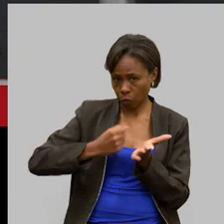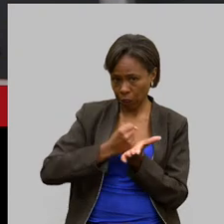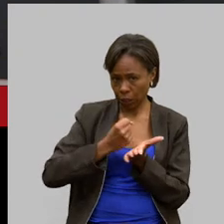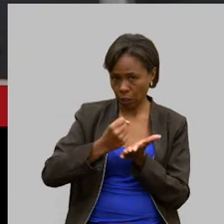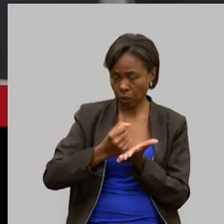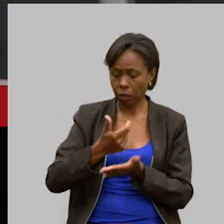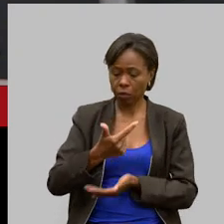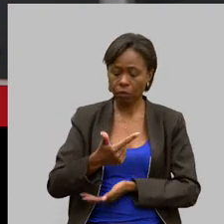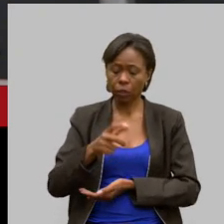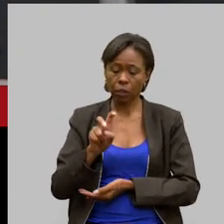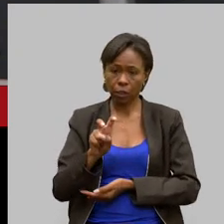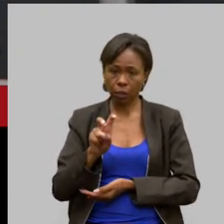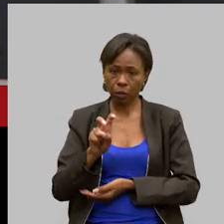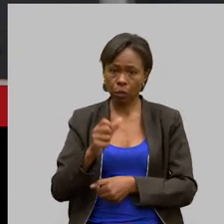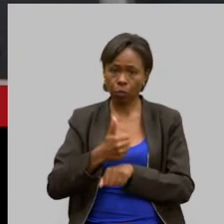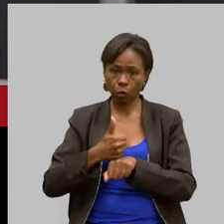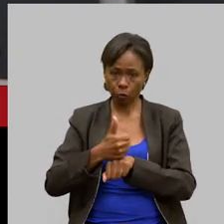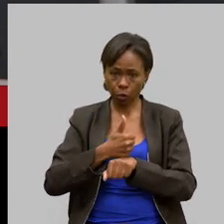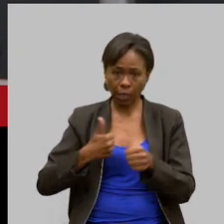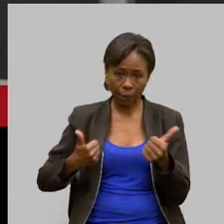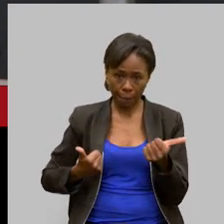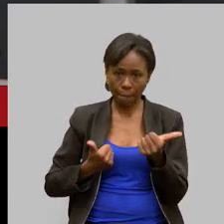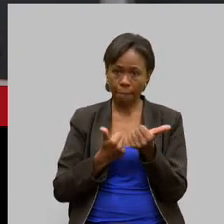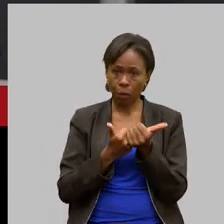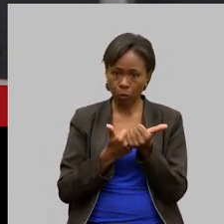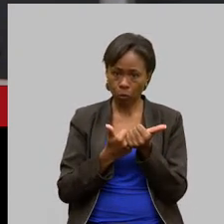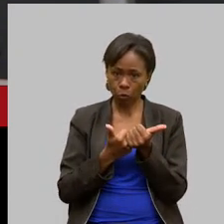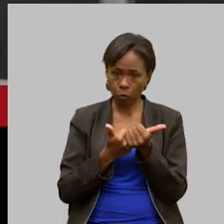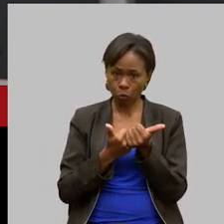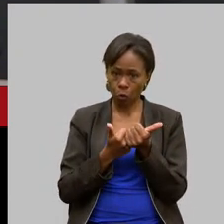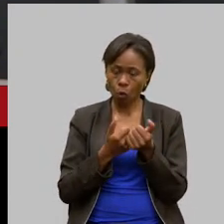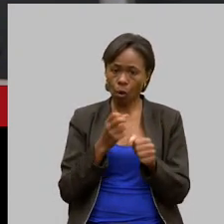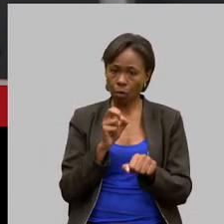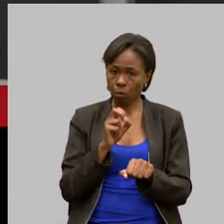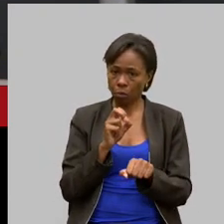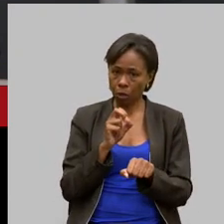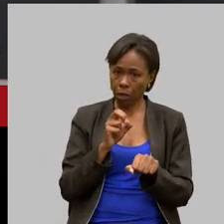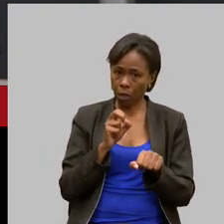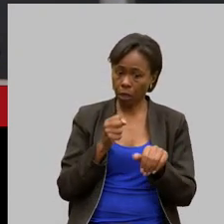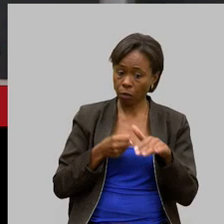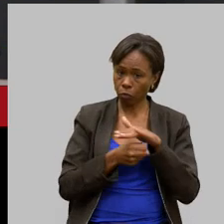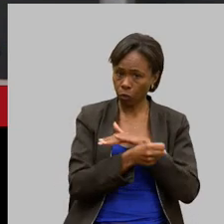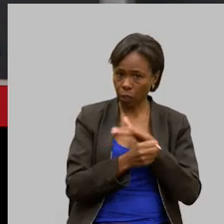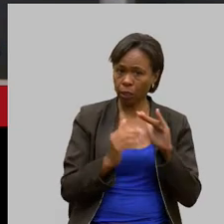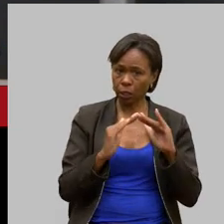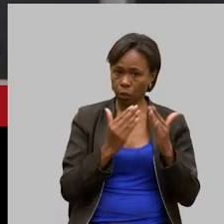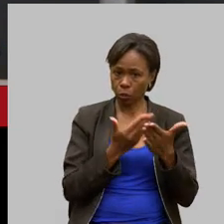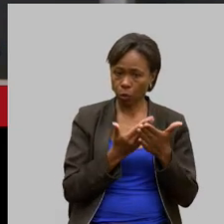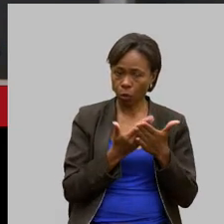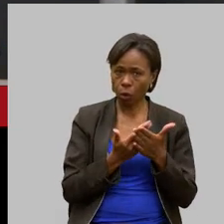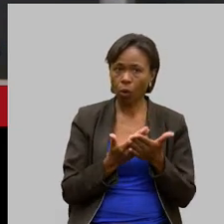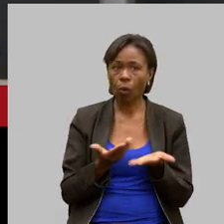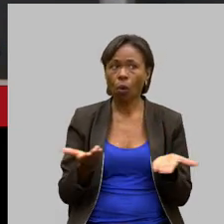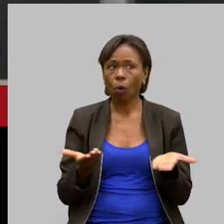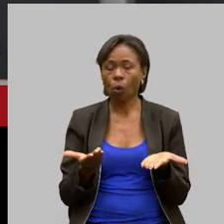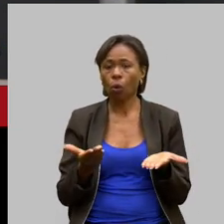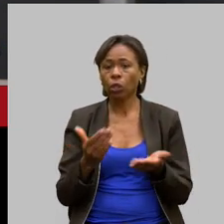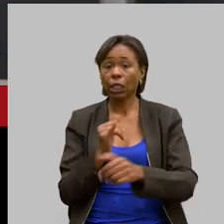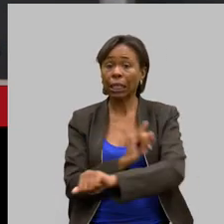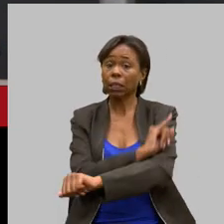profissionais de apoio para atender nas escolas nós temos hoje tempo integral para mais ou menos 50